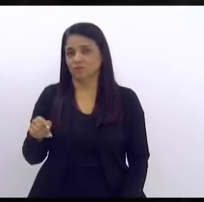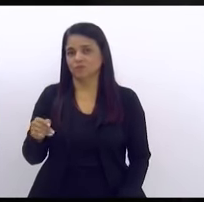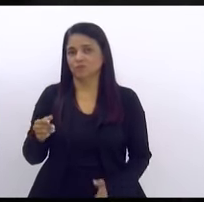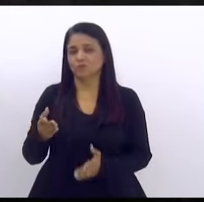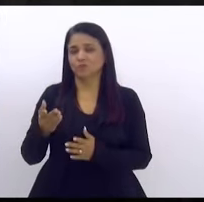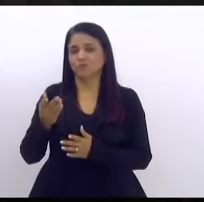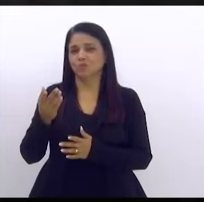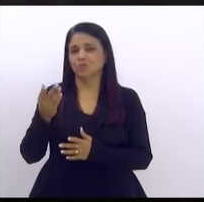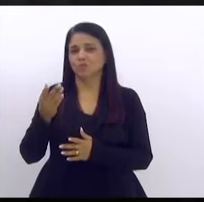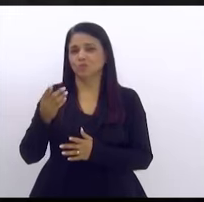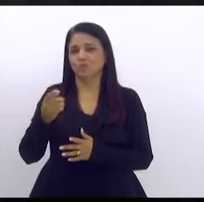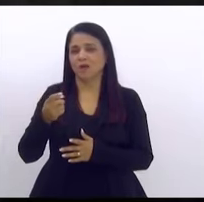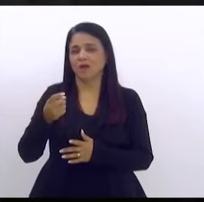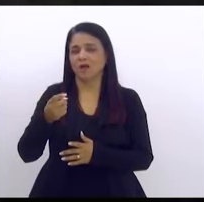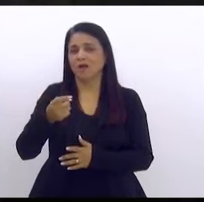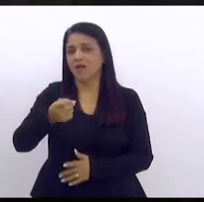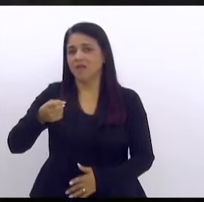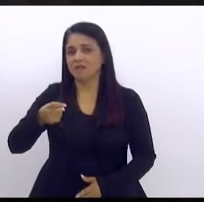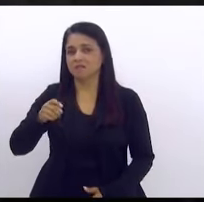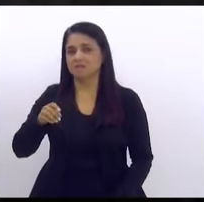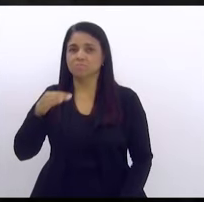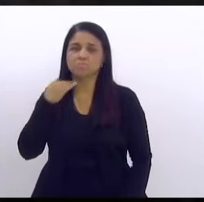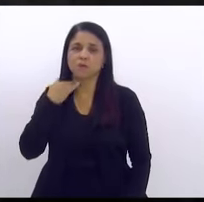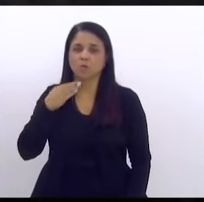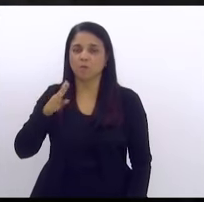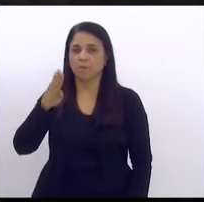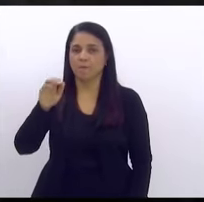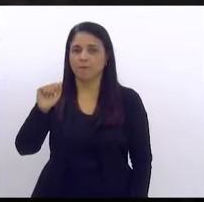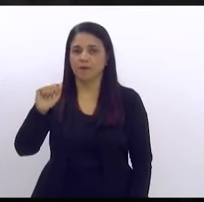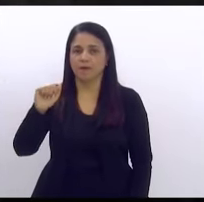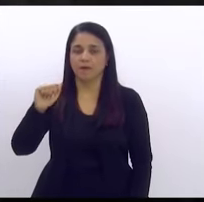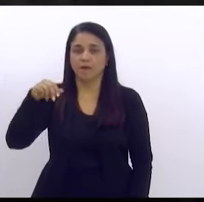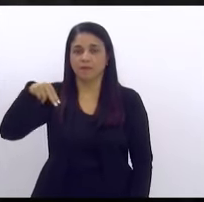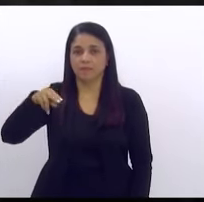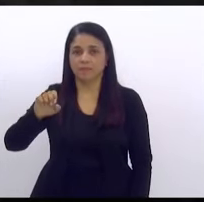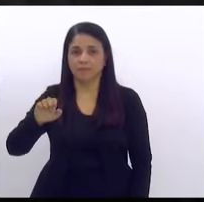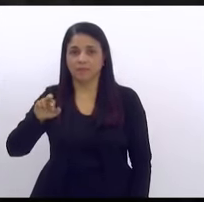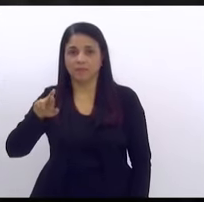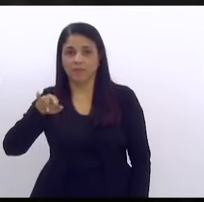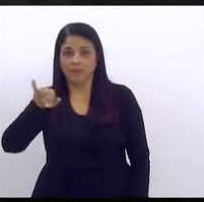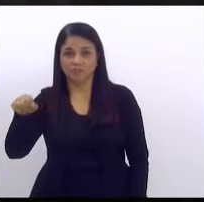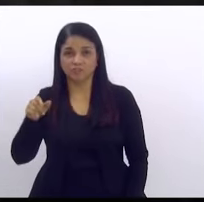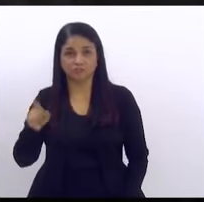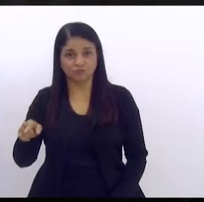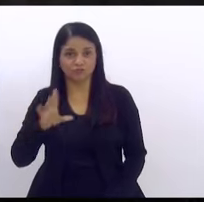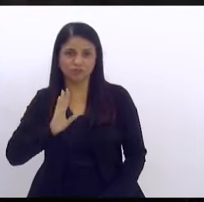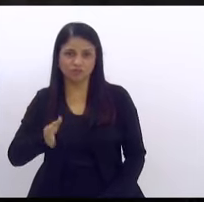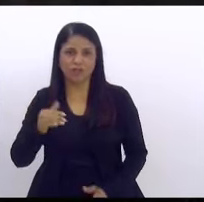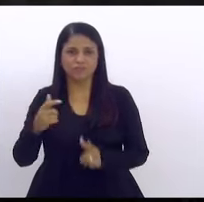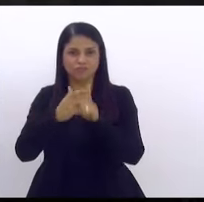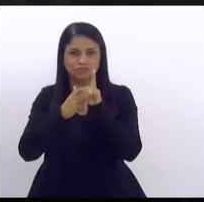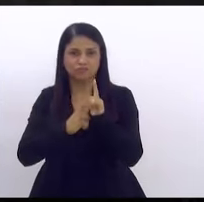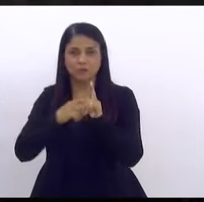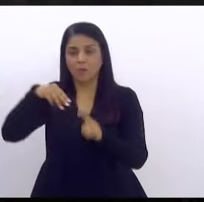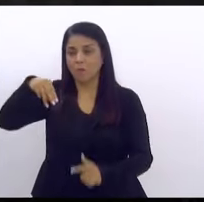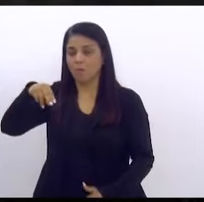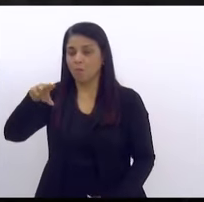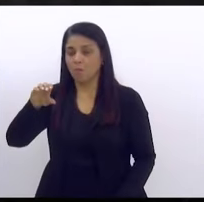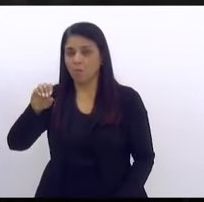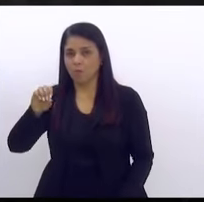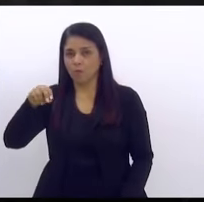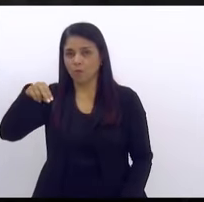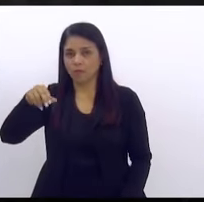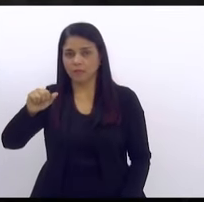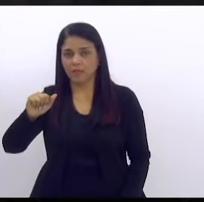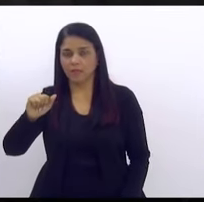Banerje. Cá entre nós, essa dívida era para ter uma moratória. Ela está mais do que